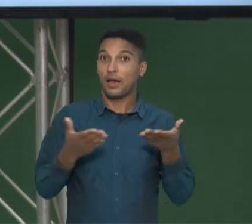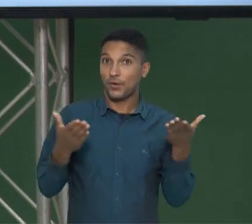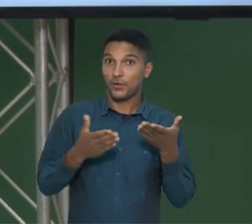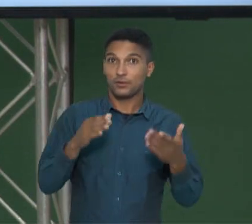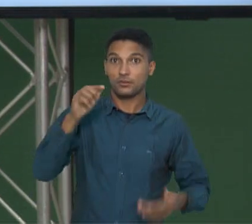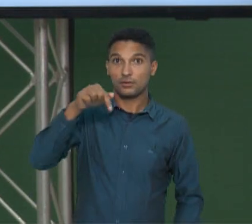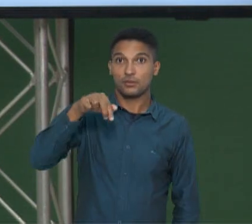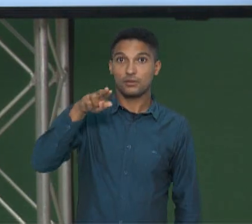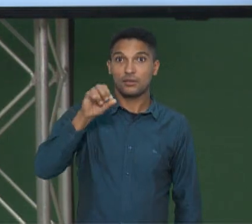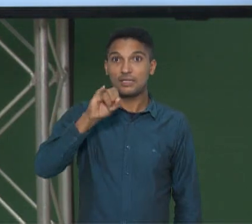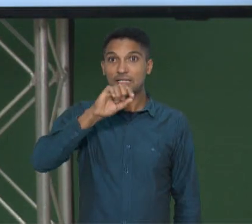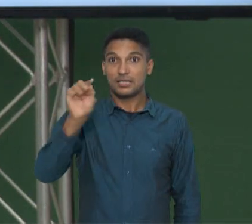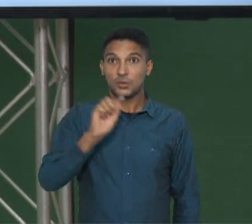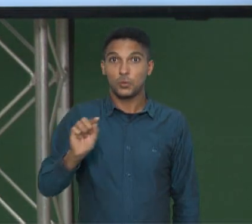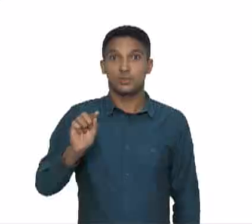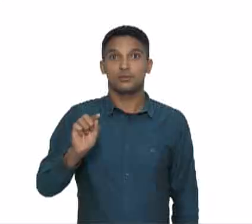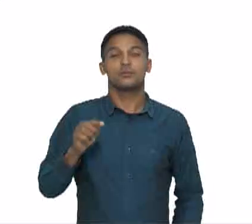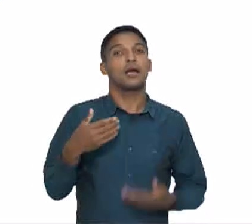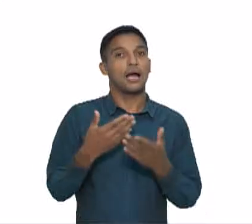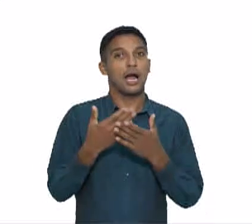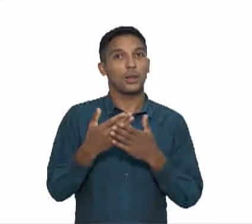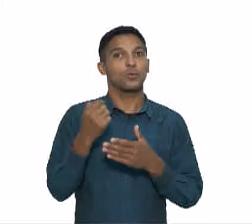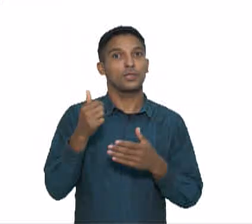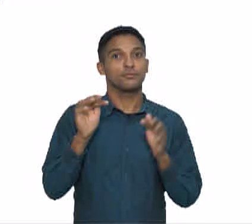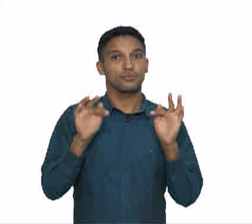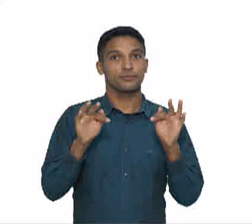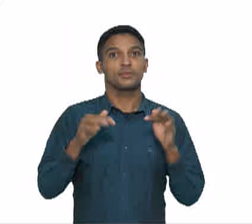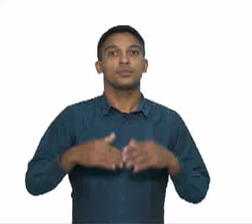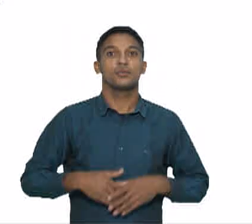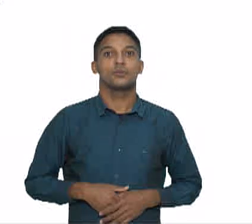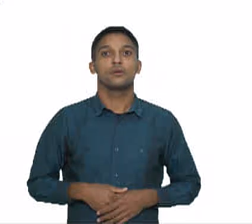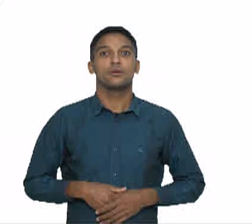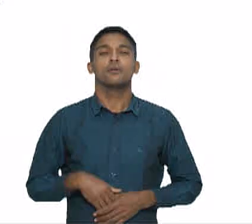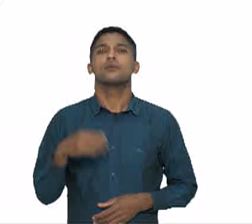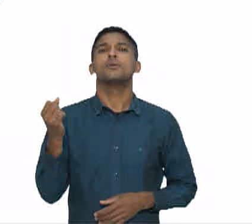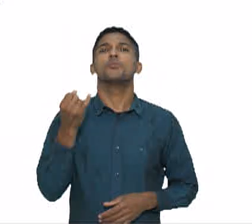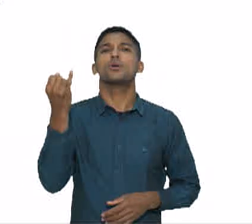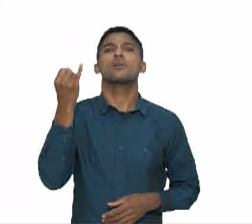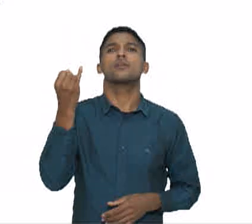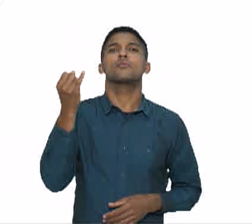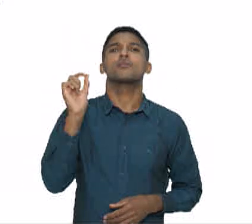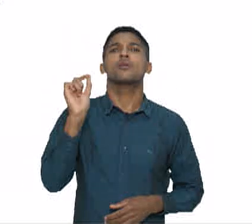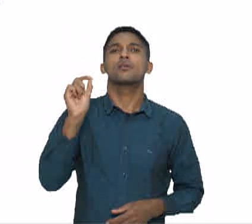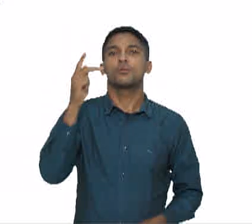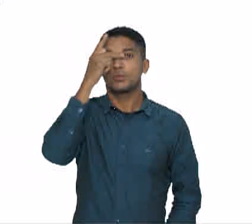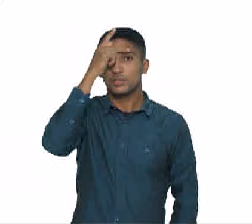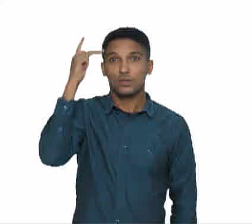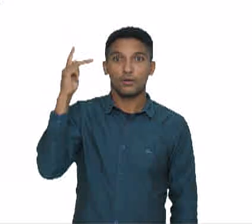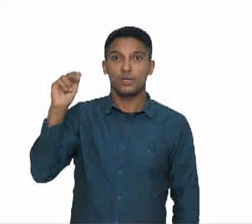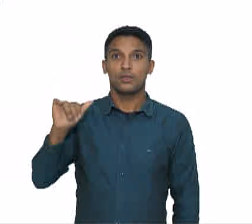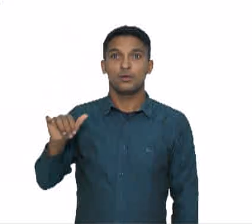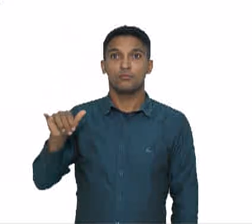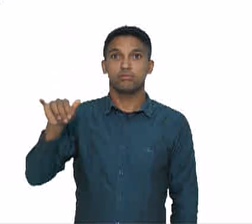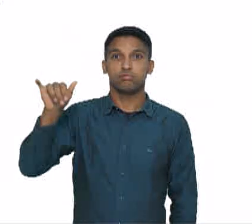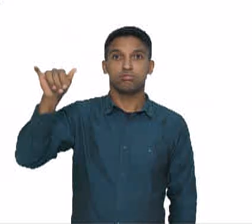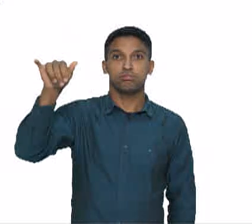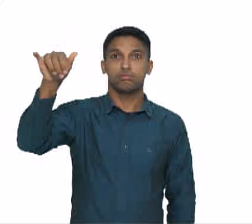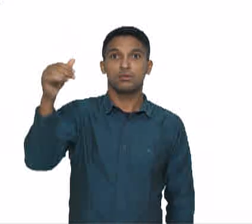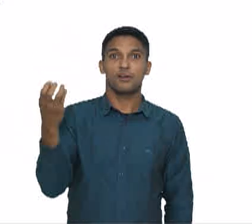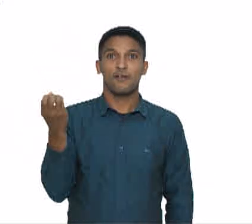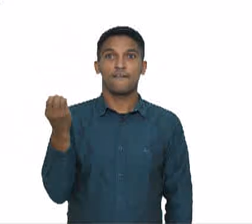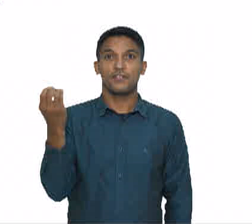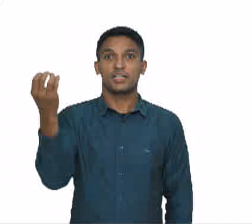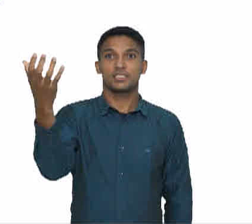para finalizar a aula, lo que é importante para um viajero que tenha conhecimento das distintas